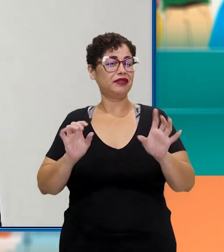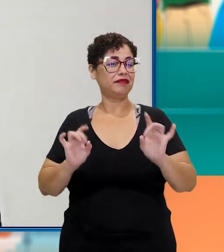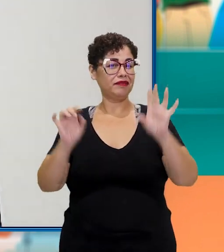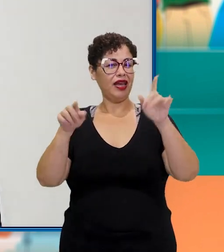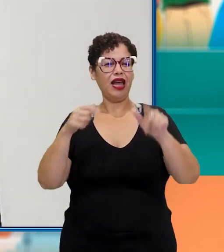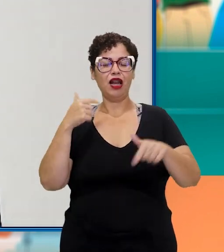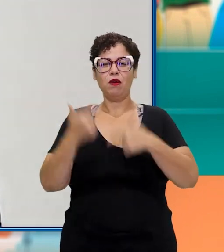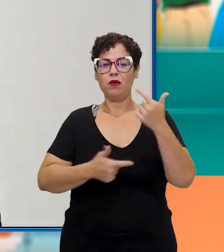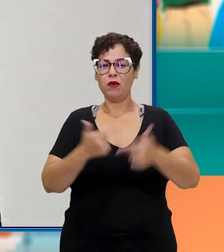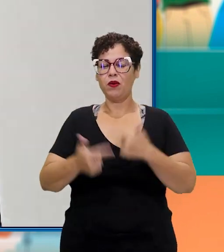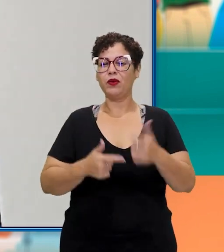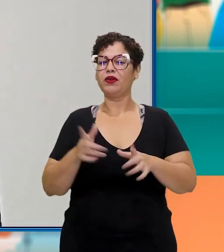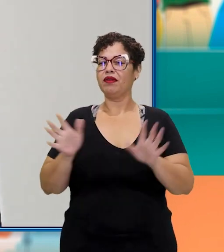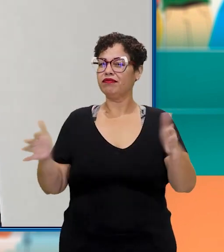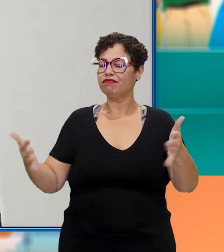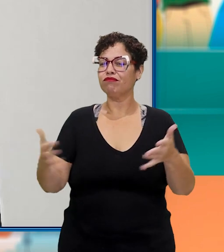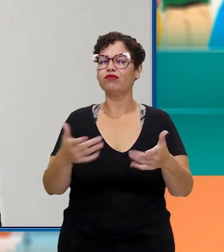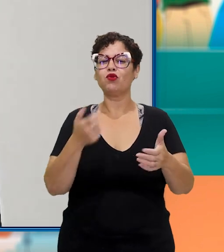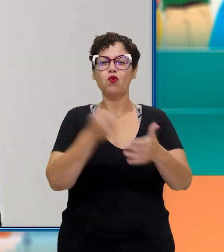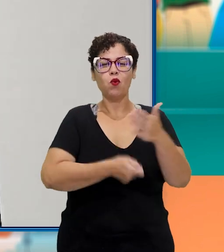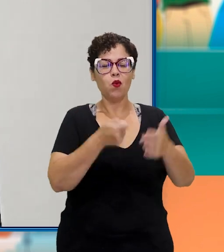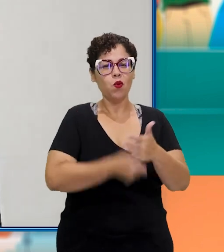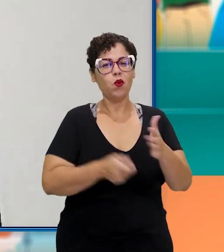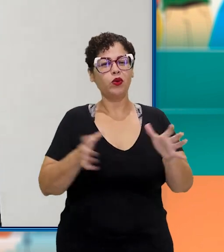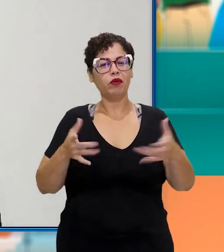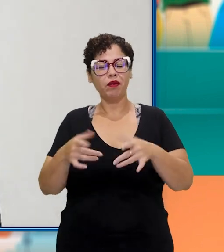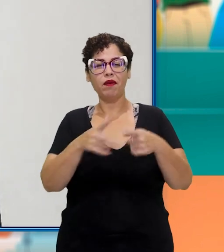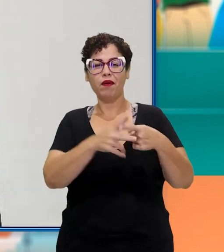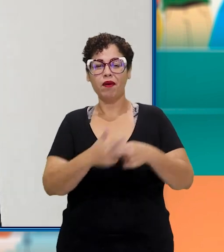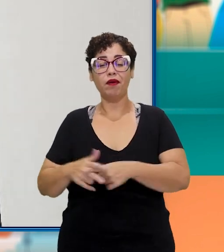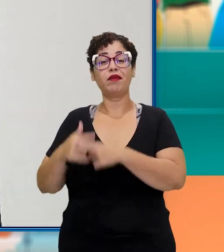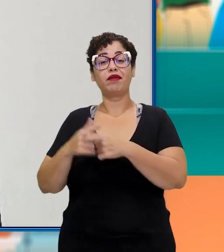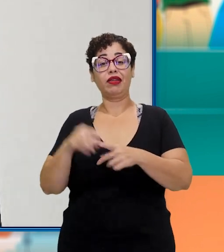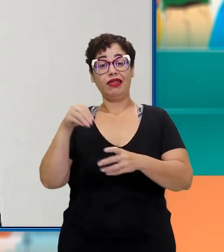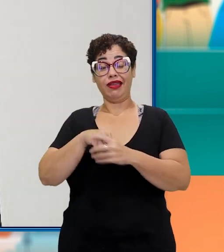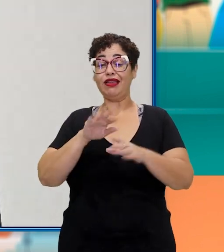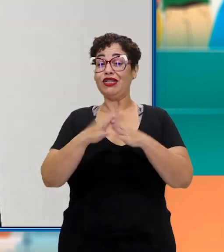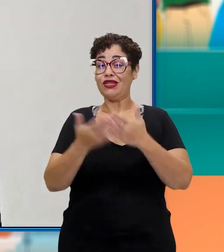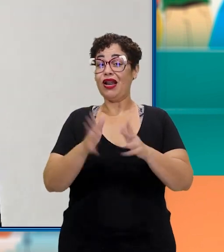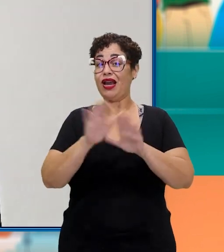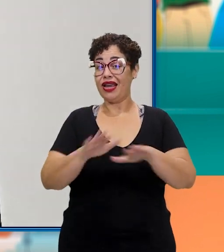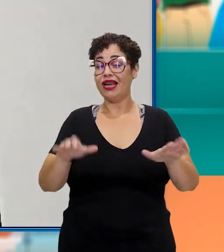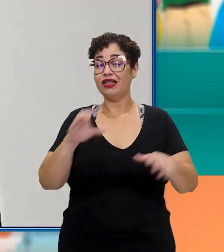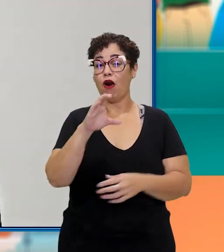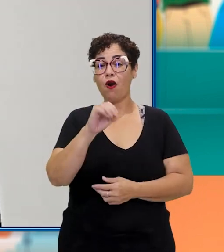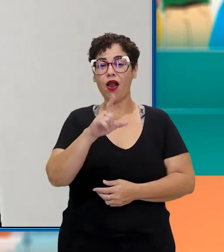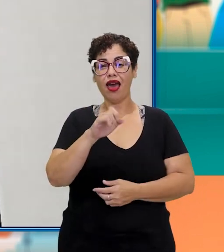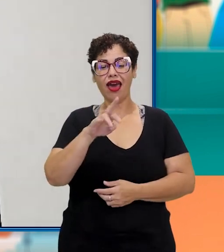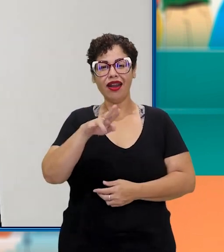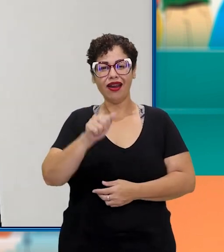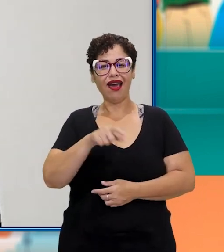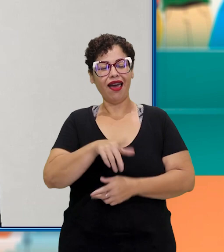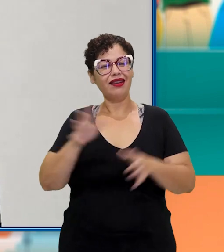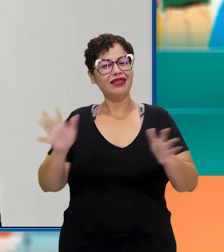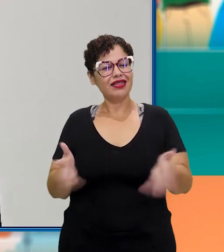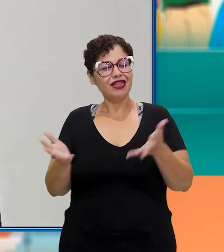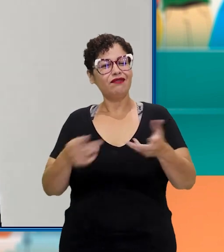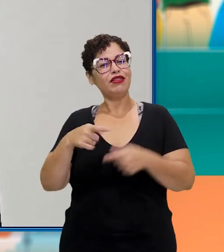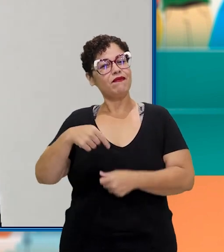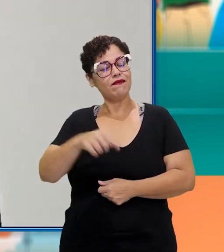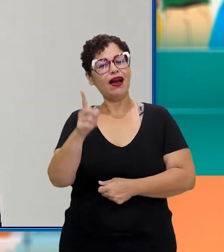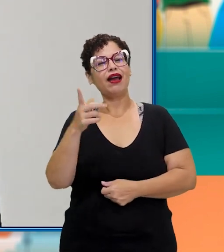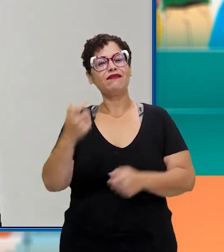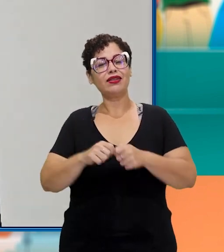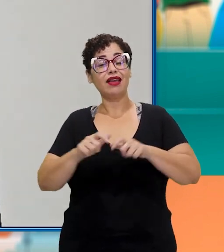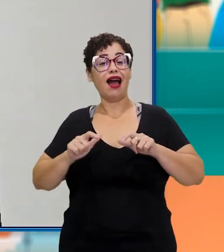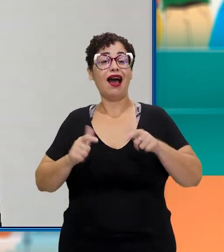especial. Elas lutam por outras crianças, lutam pela reparação dos erros. Na escola, a criança colérica é incentivada